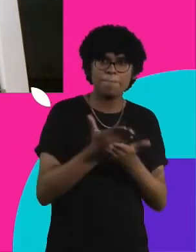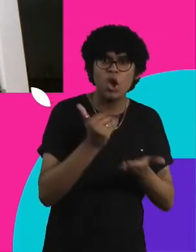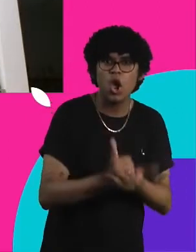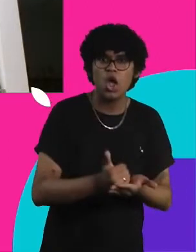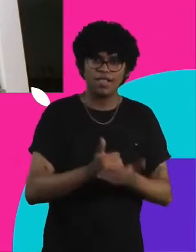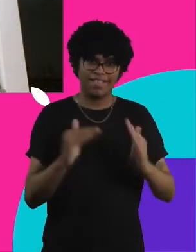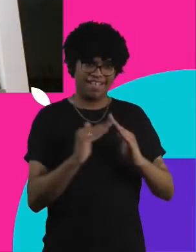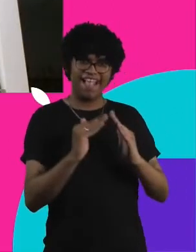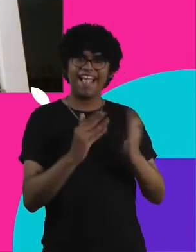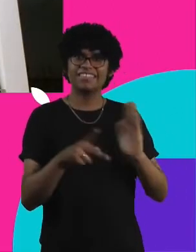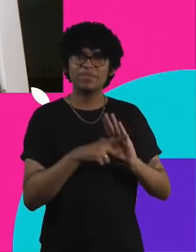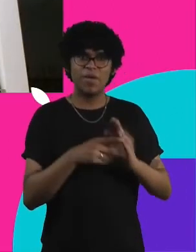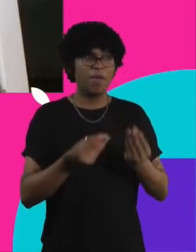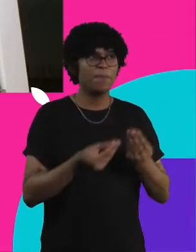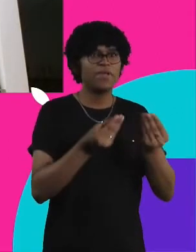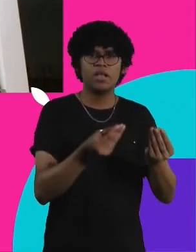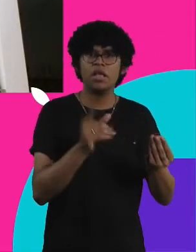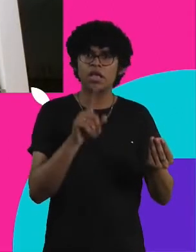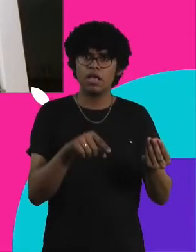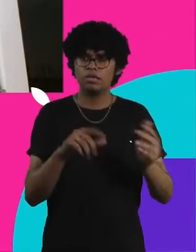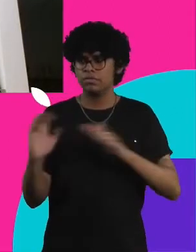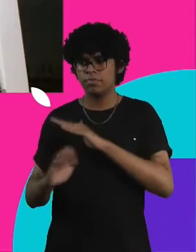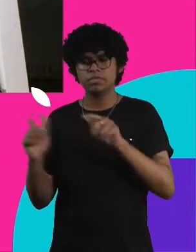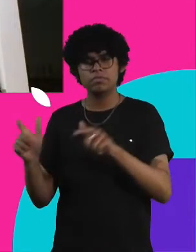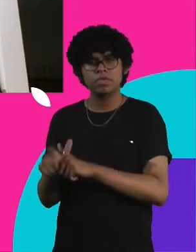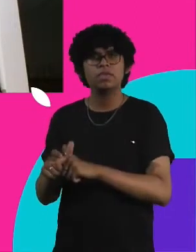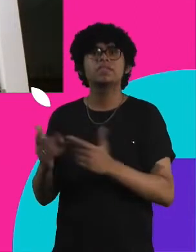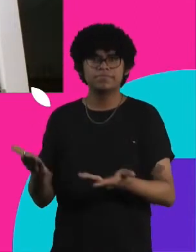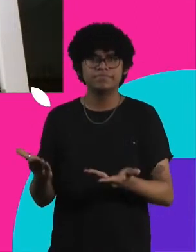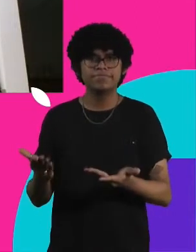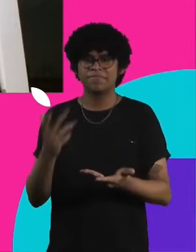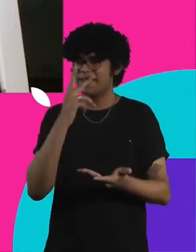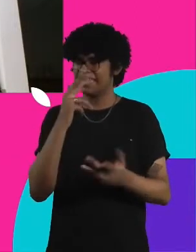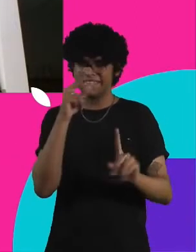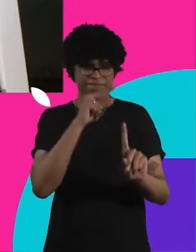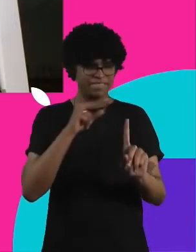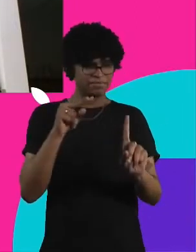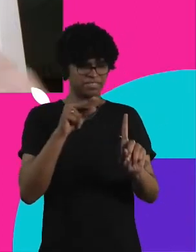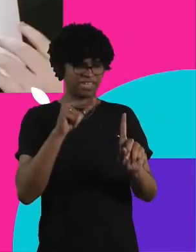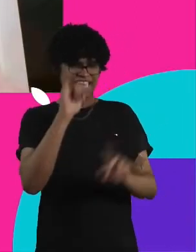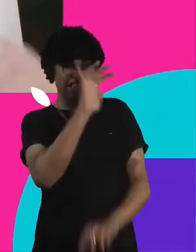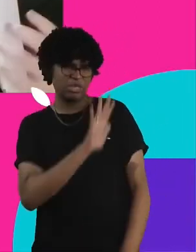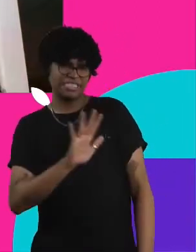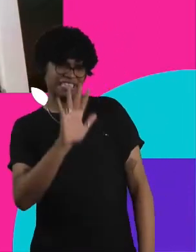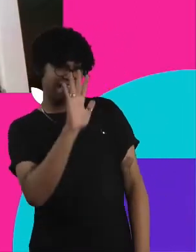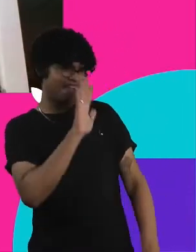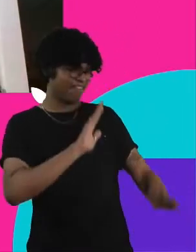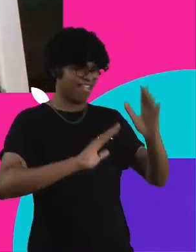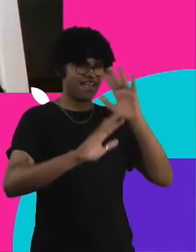contrata outra pessoa. E eu acho que tem uma visão muito distorcida né? Até uma visão nossa mesmo,